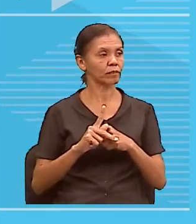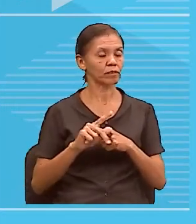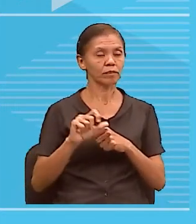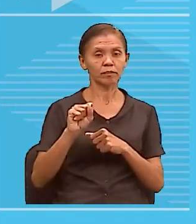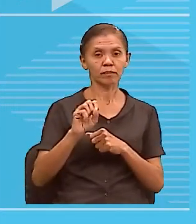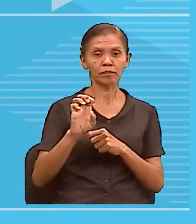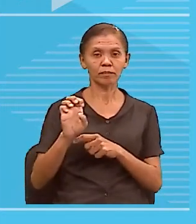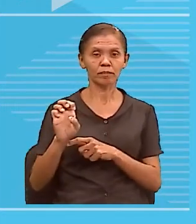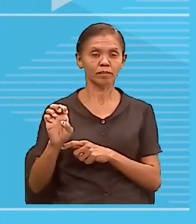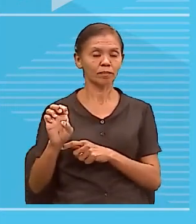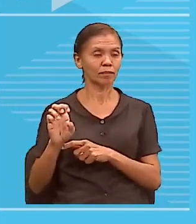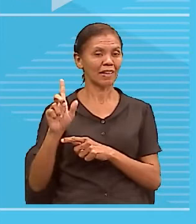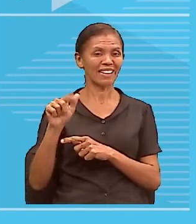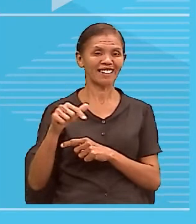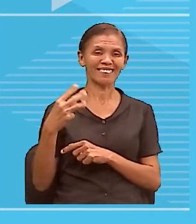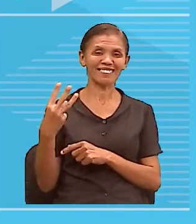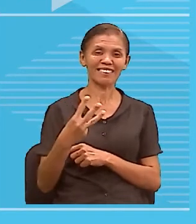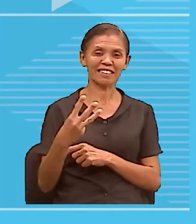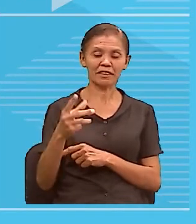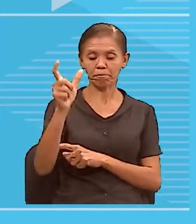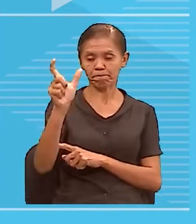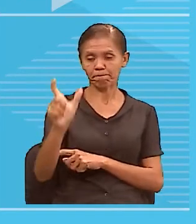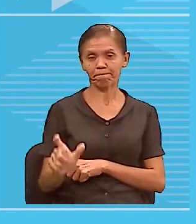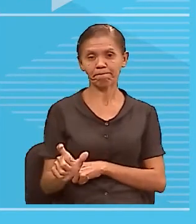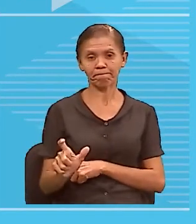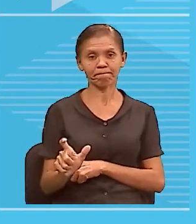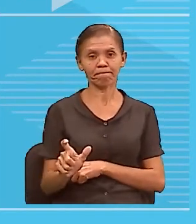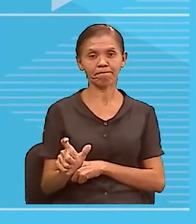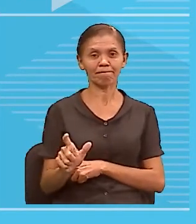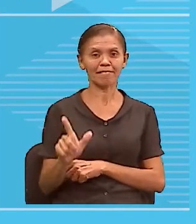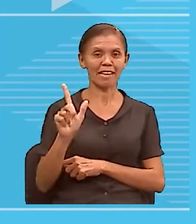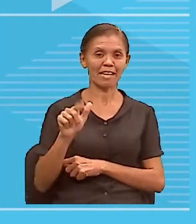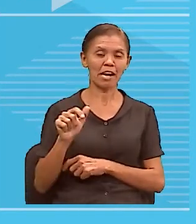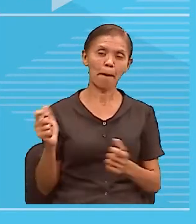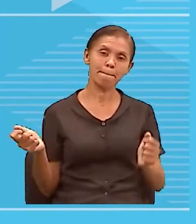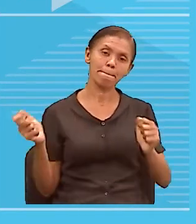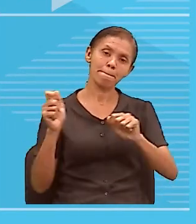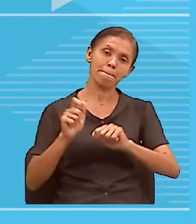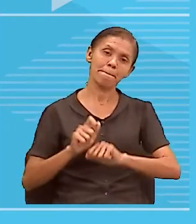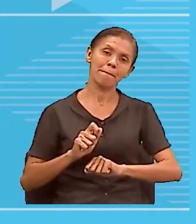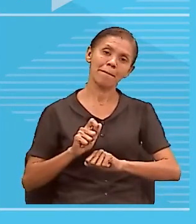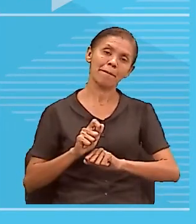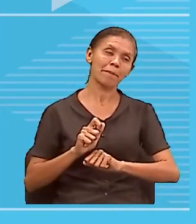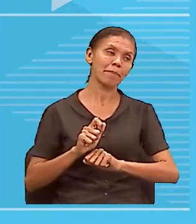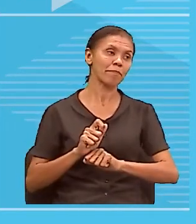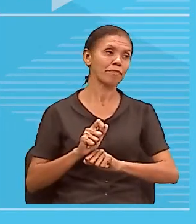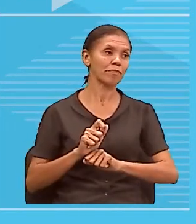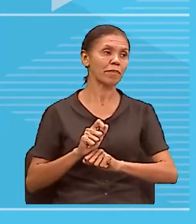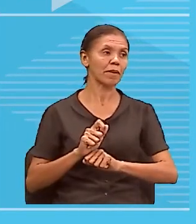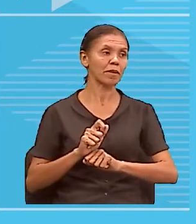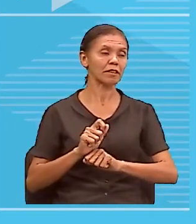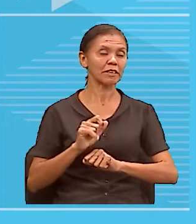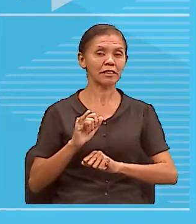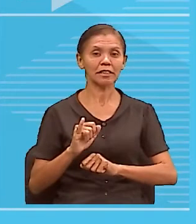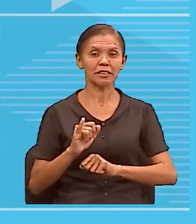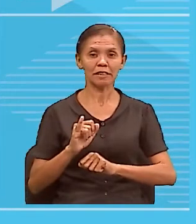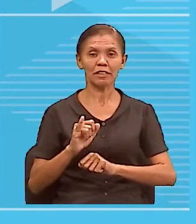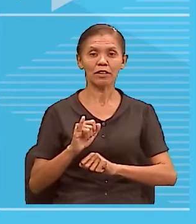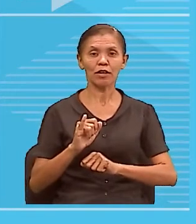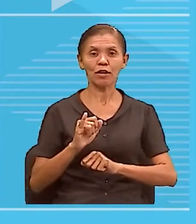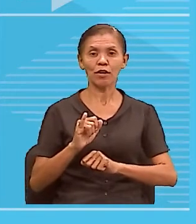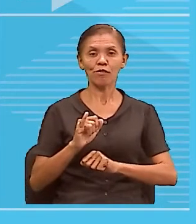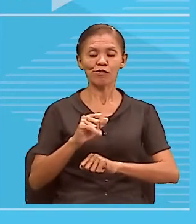é um pronome de terceira pessoa ele serviria para tratamento formal